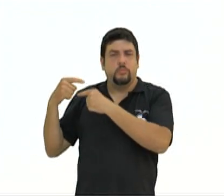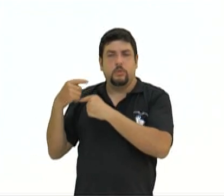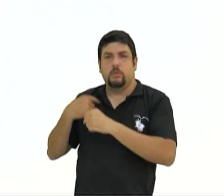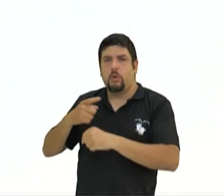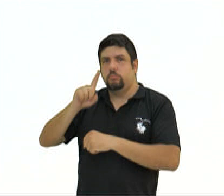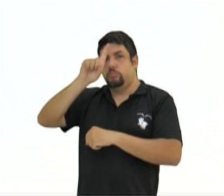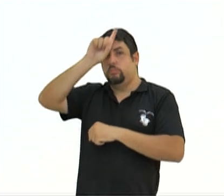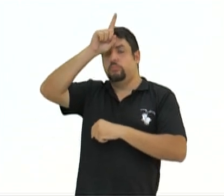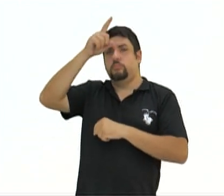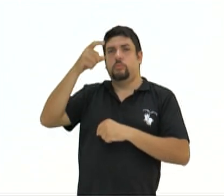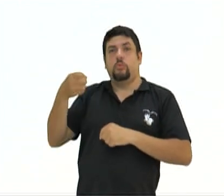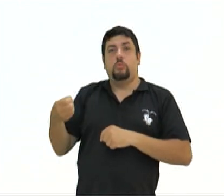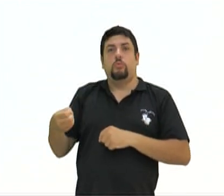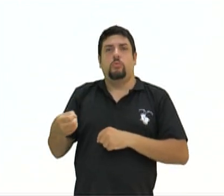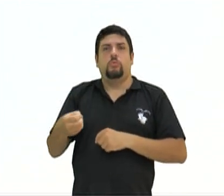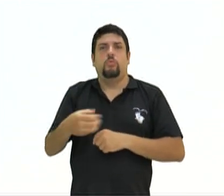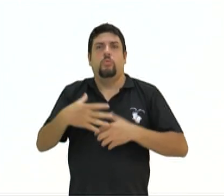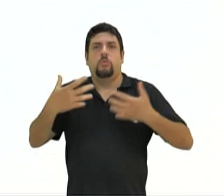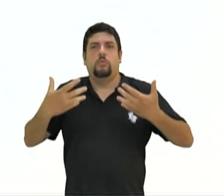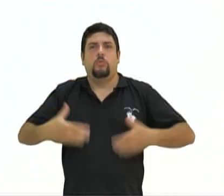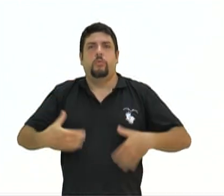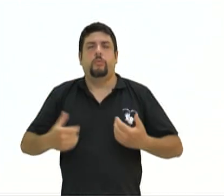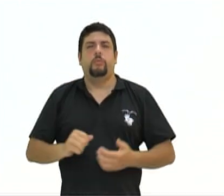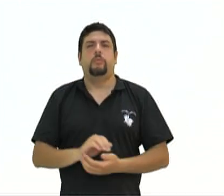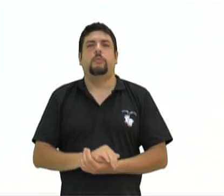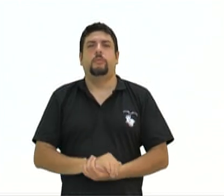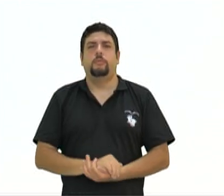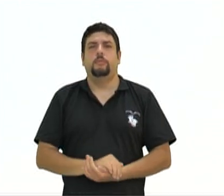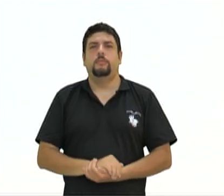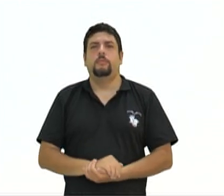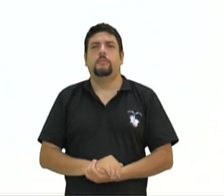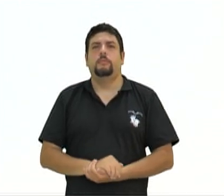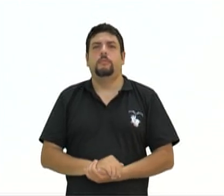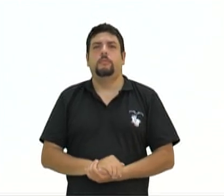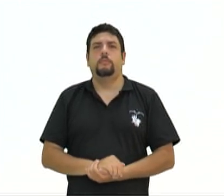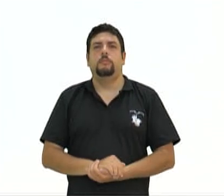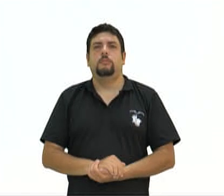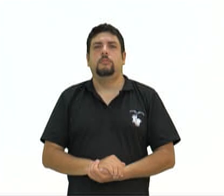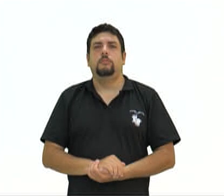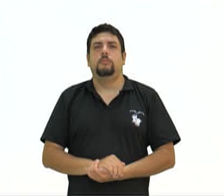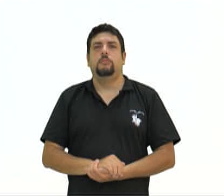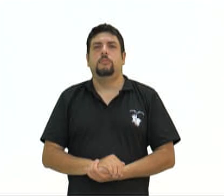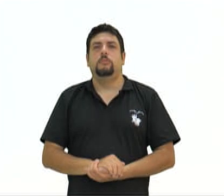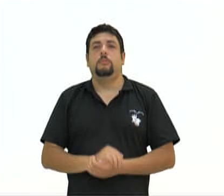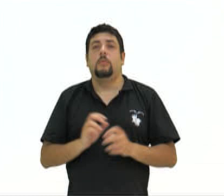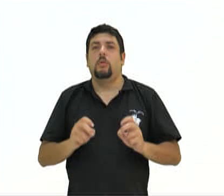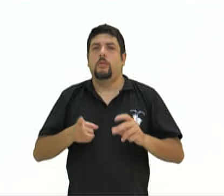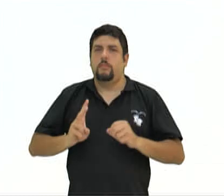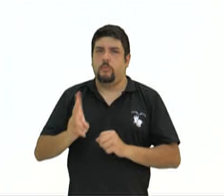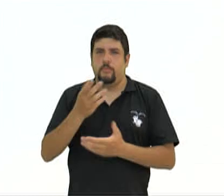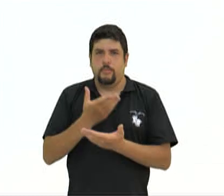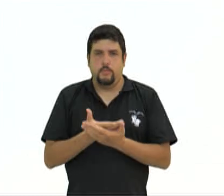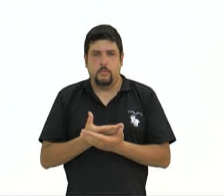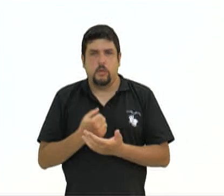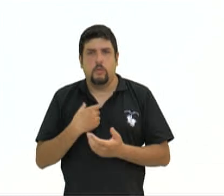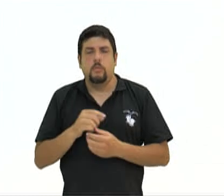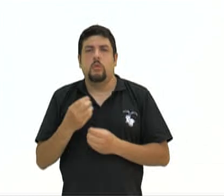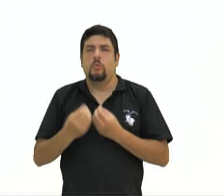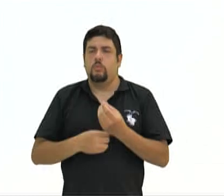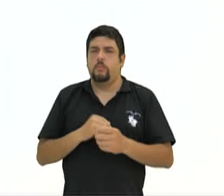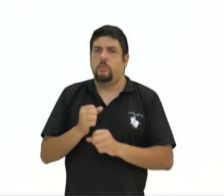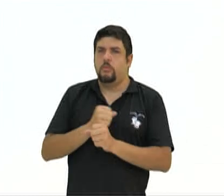A lanterna mágica da história da história do audiovisual, né, pessoal? Prosseguido então a aula, constituído